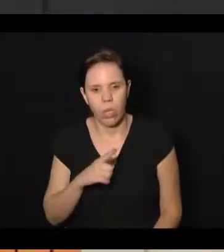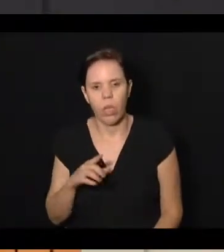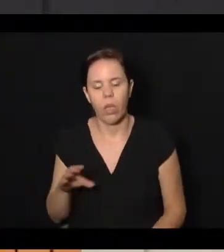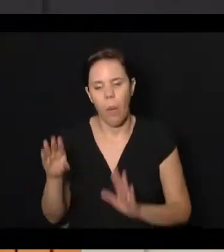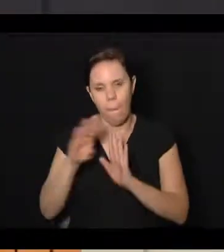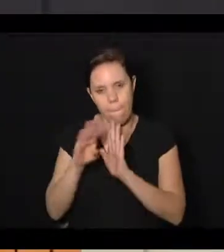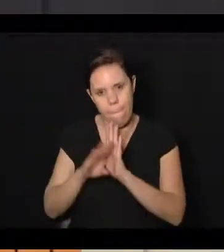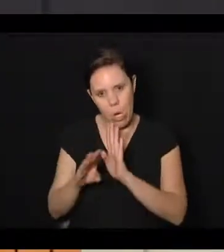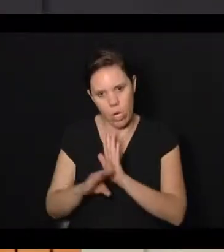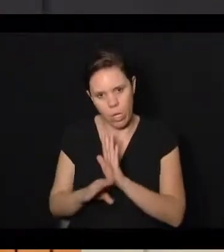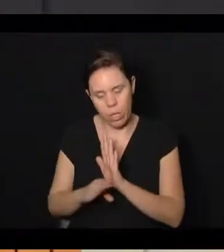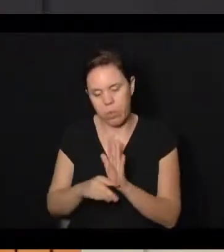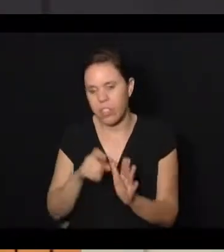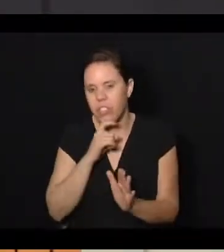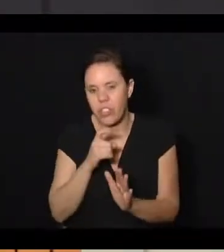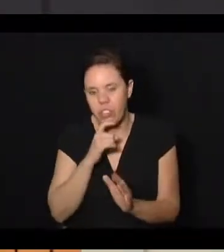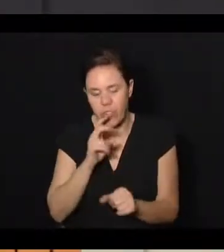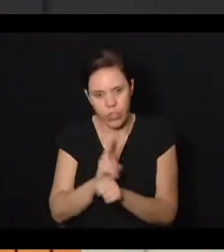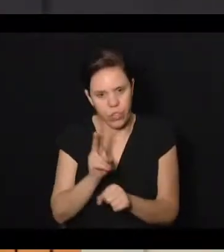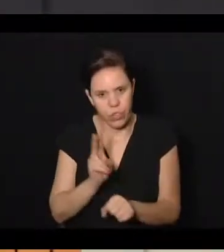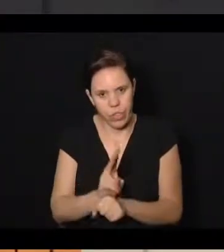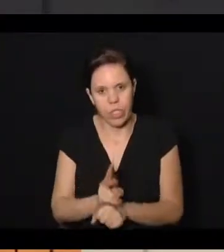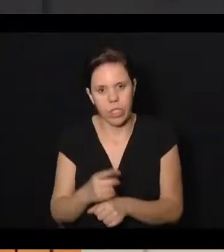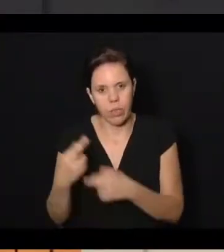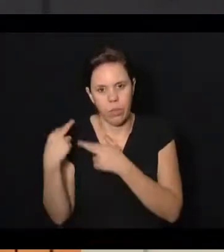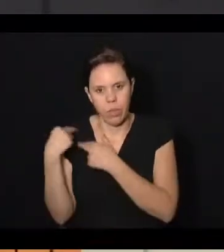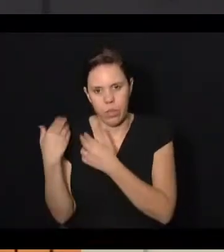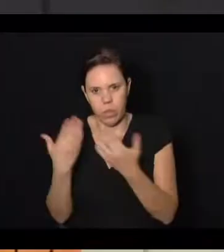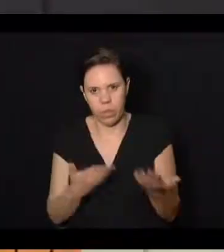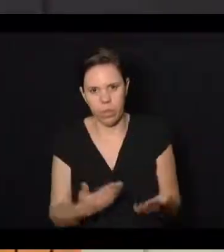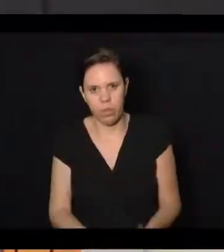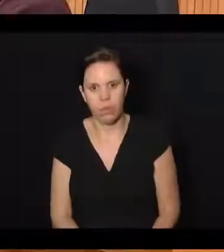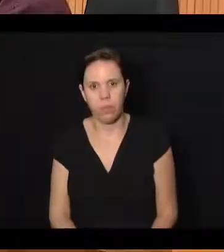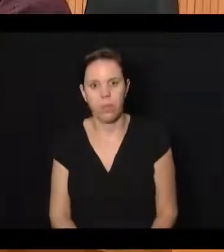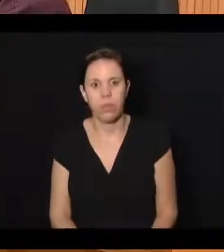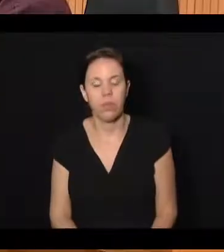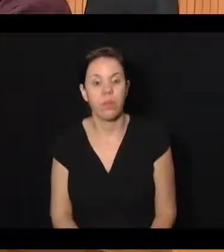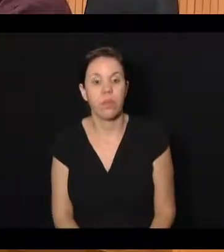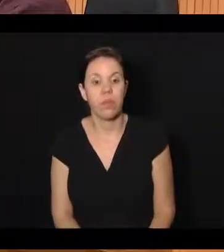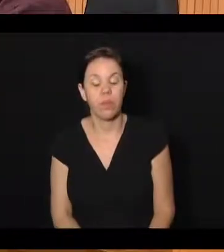coordenadoria do inem que é responsável eu vou passar pra ele te responder